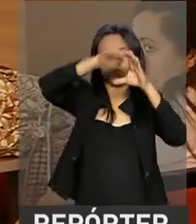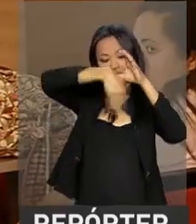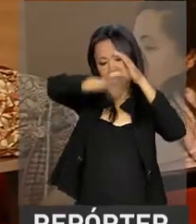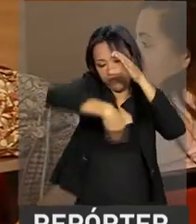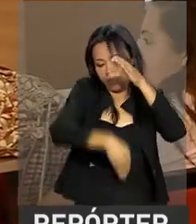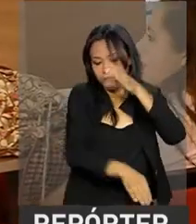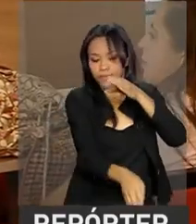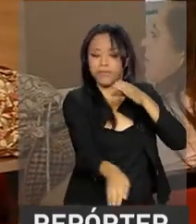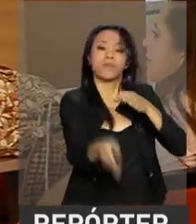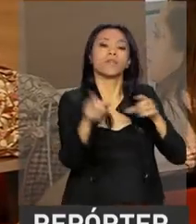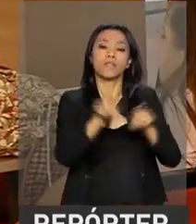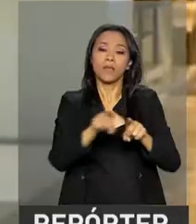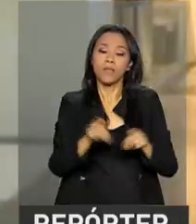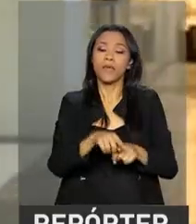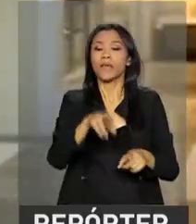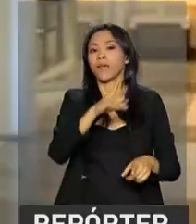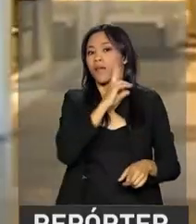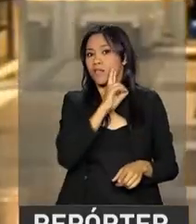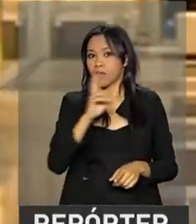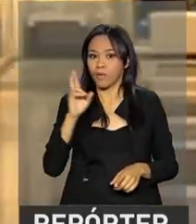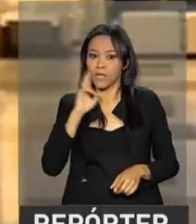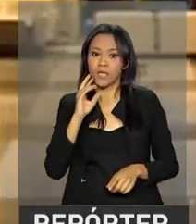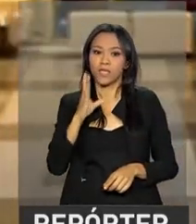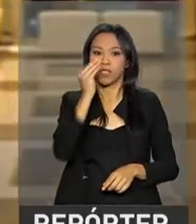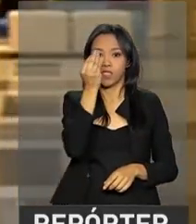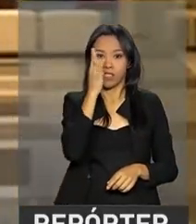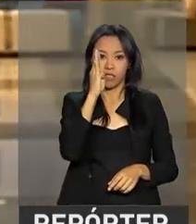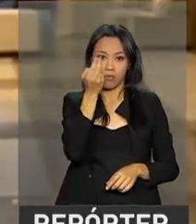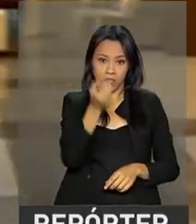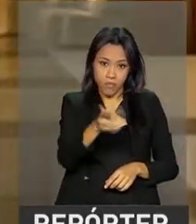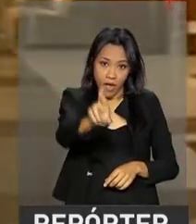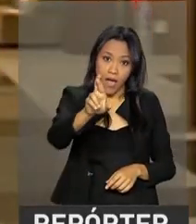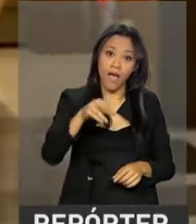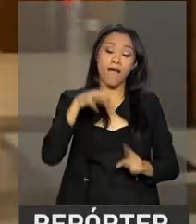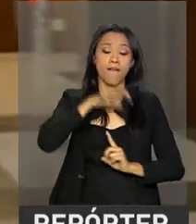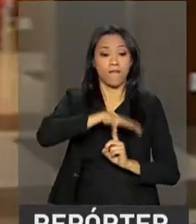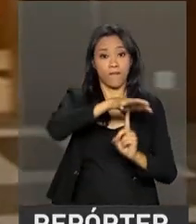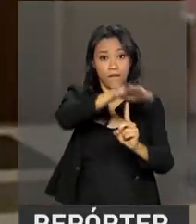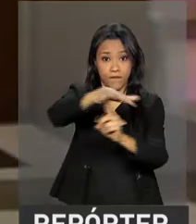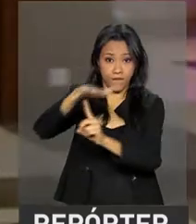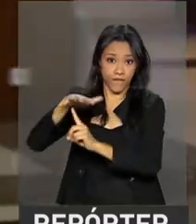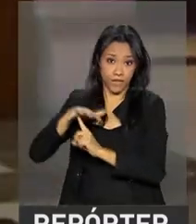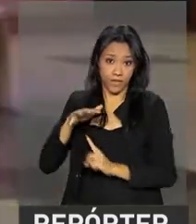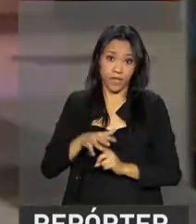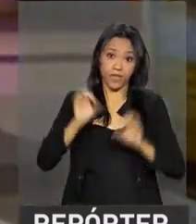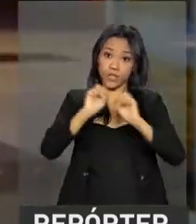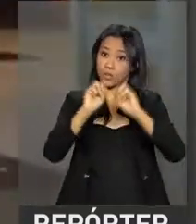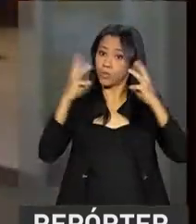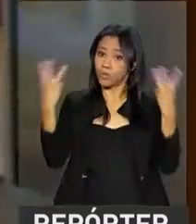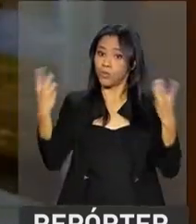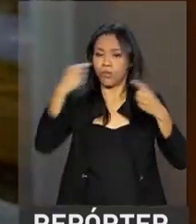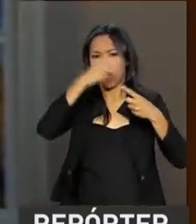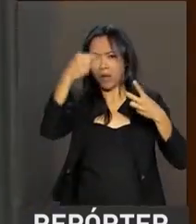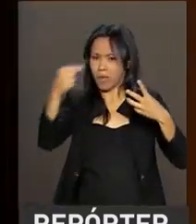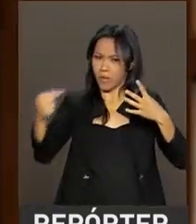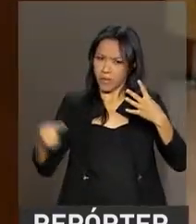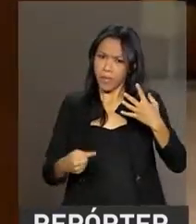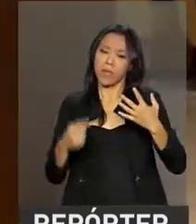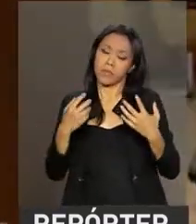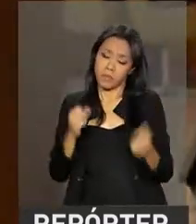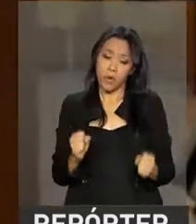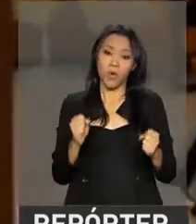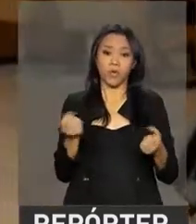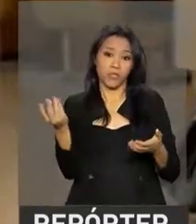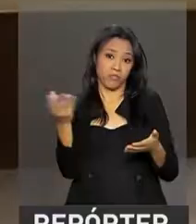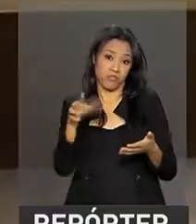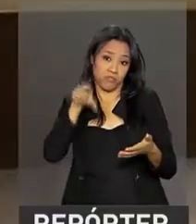como restaurantes, bares, centros de convenções, feiras e casas de shows, entre outros, podem optar por